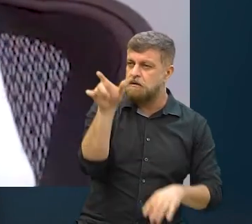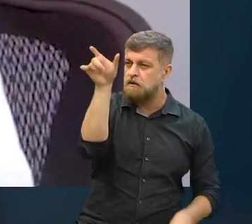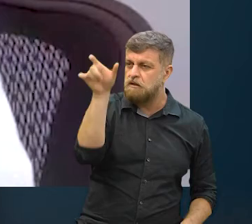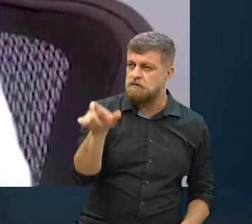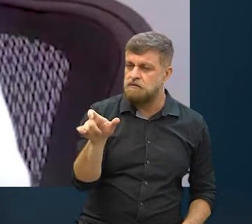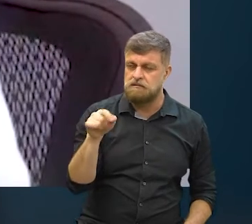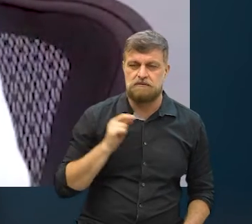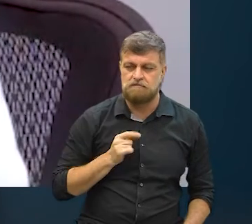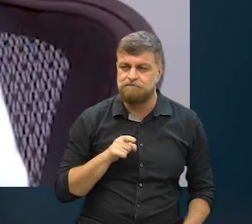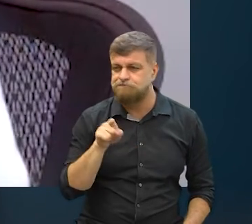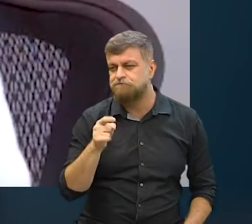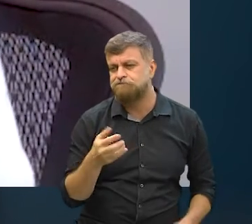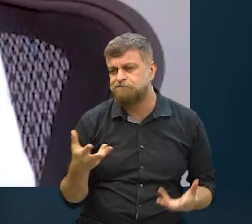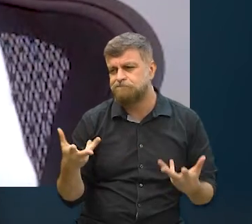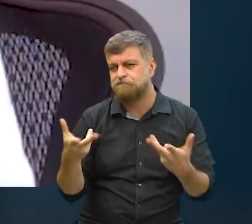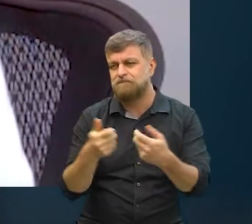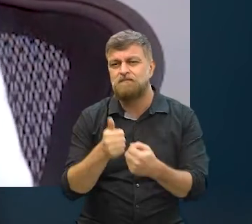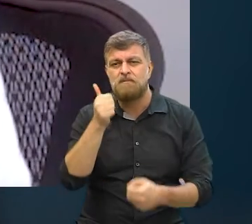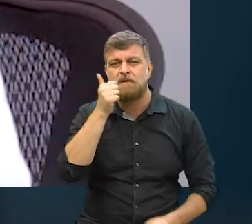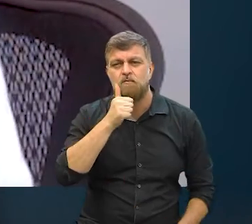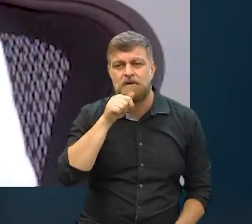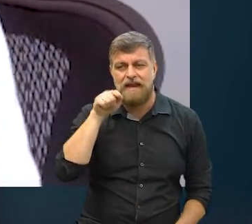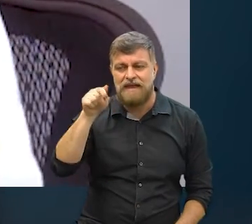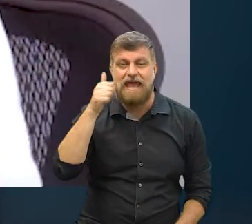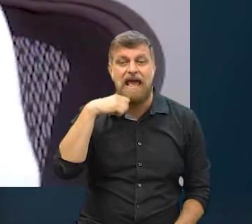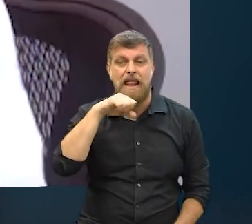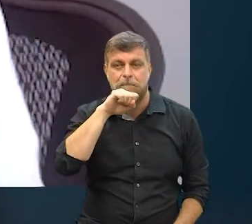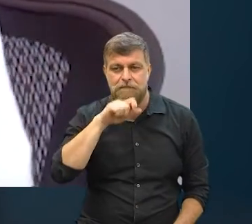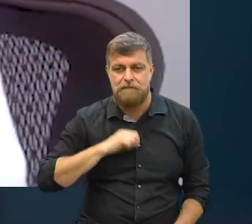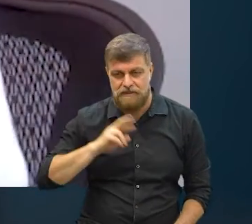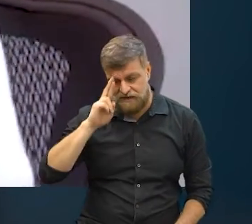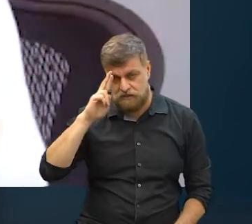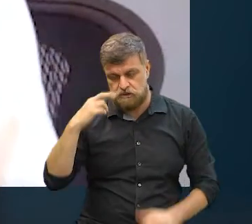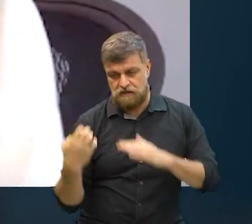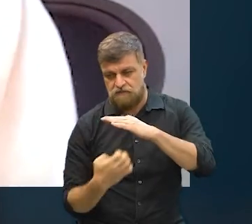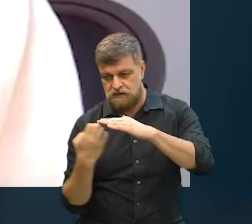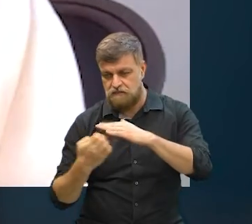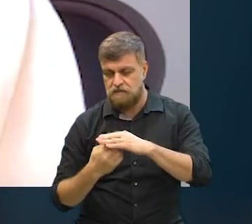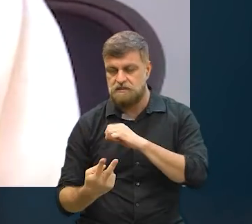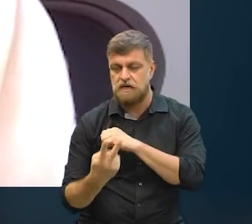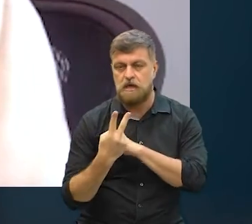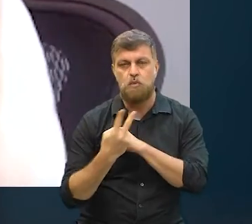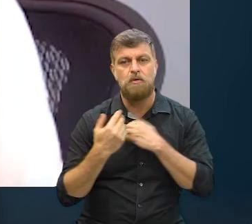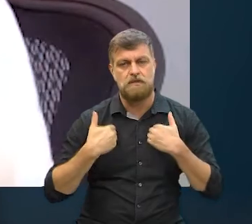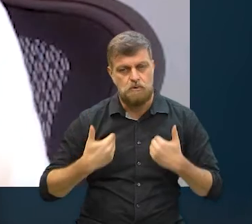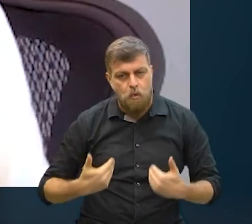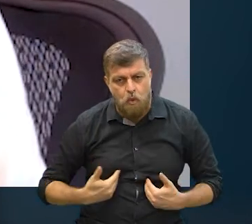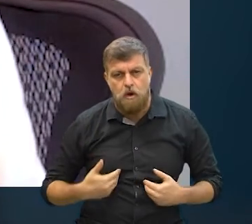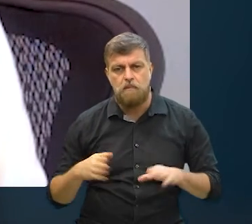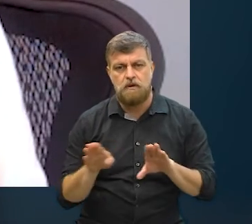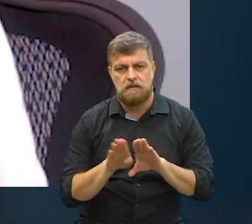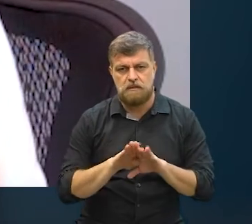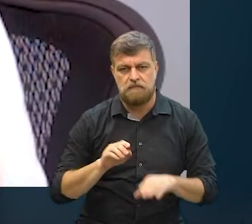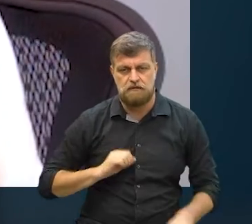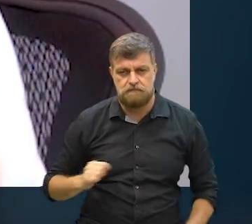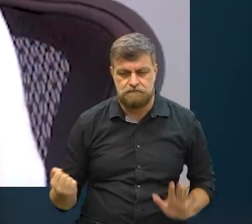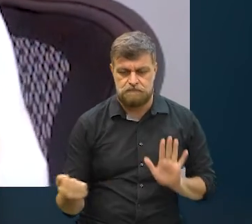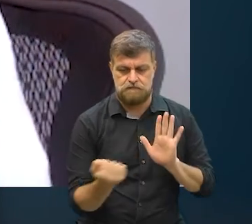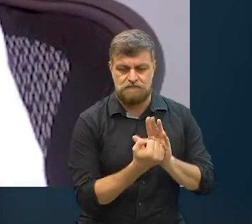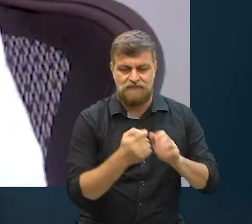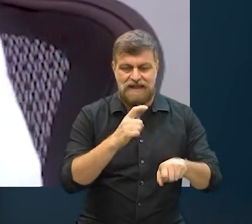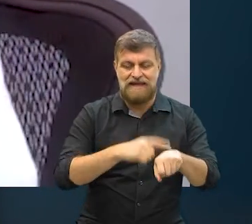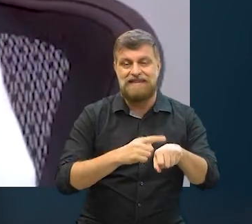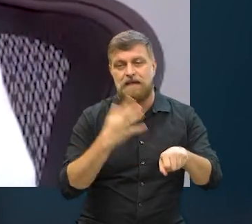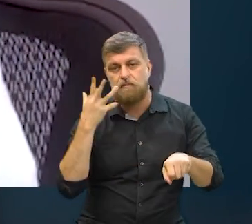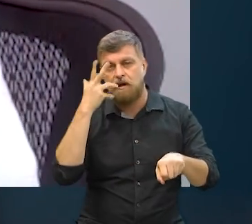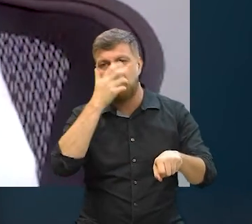nossa, o nosso público, a The Clinic hoje é aquela mulher, mãe, empreendedora, que gosta de se cuidar, o nosso slogan é